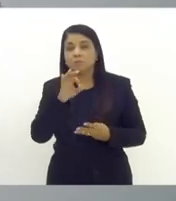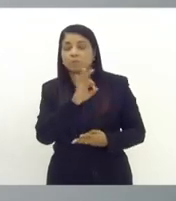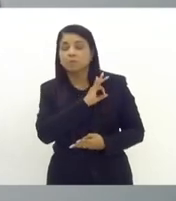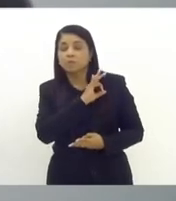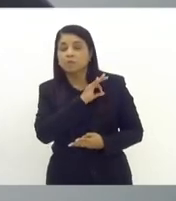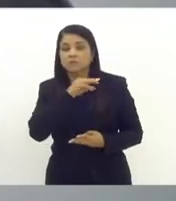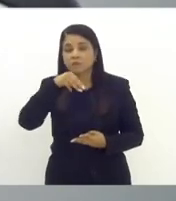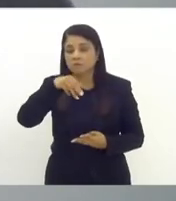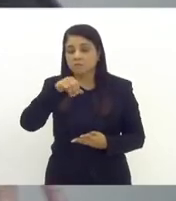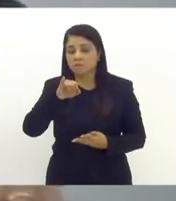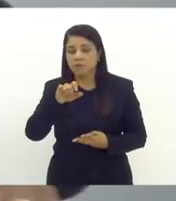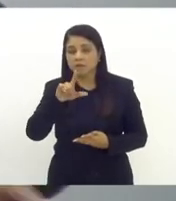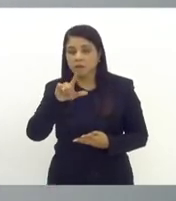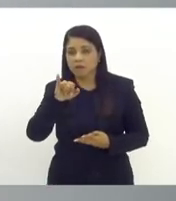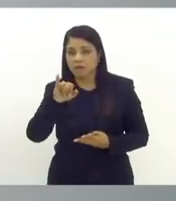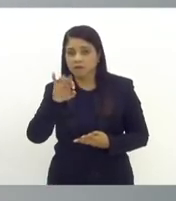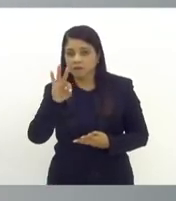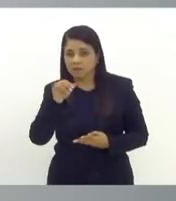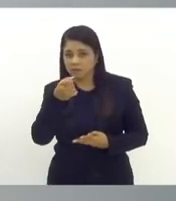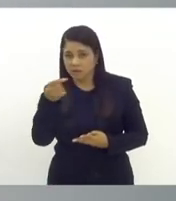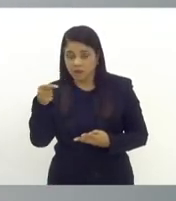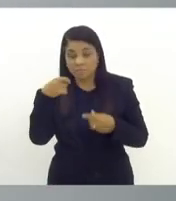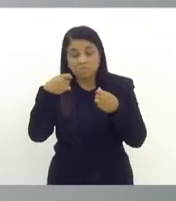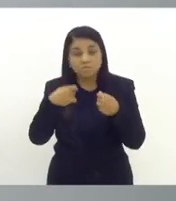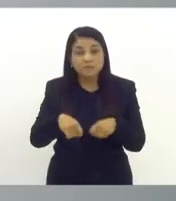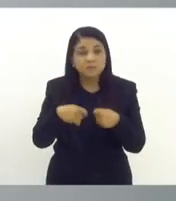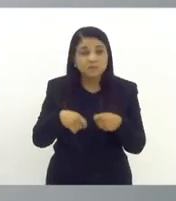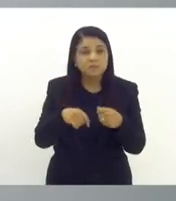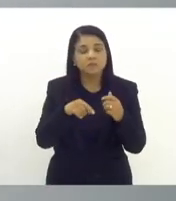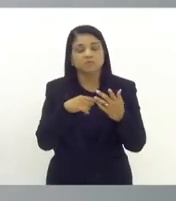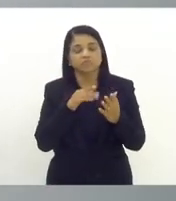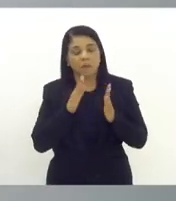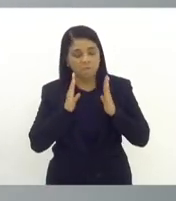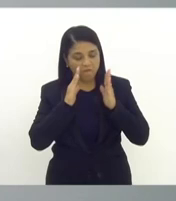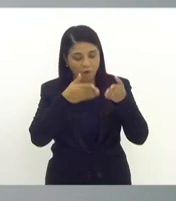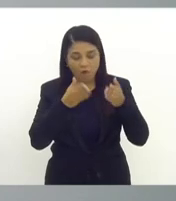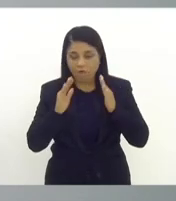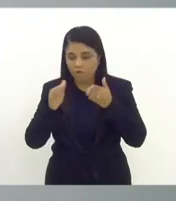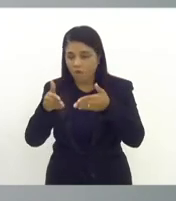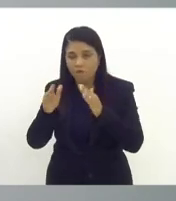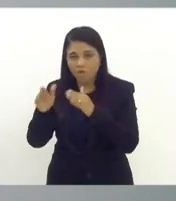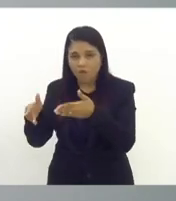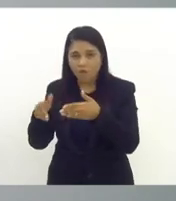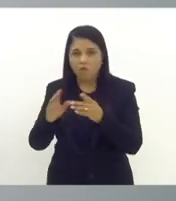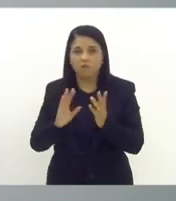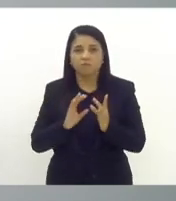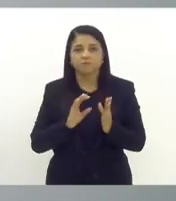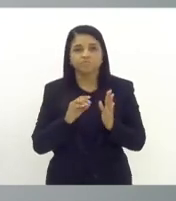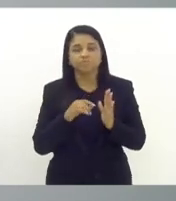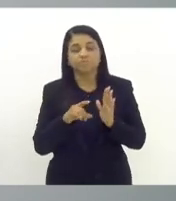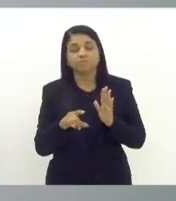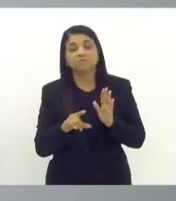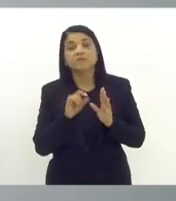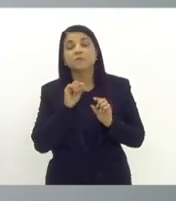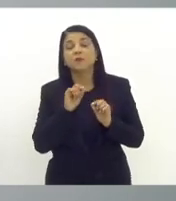as suas necessidades e para que para que a gente possa harmonizar